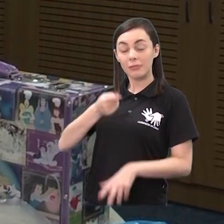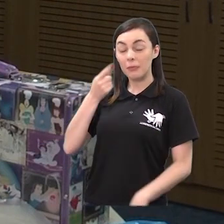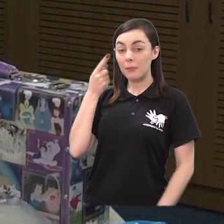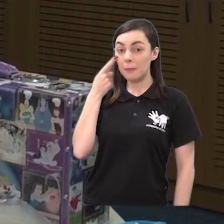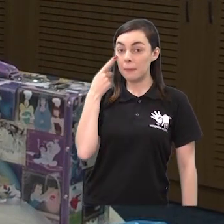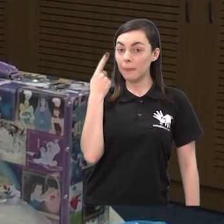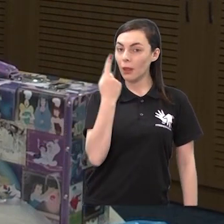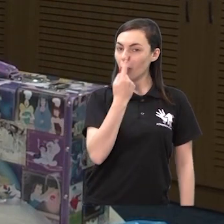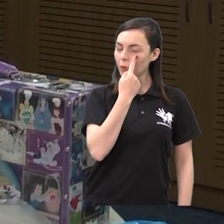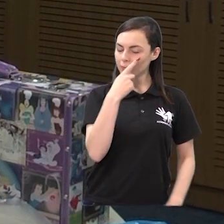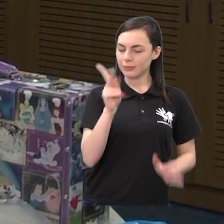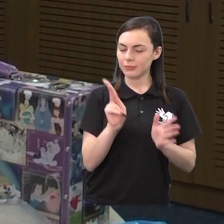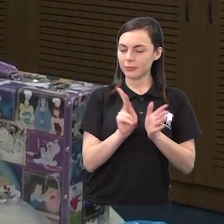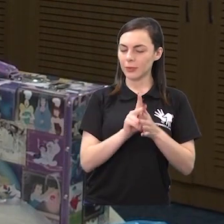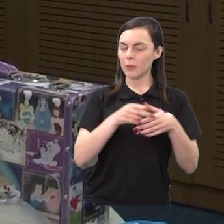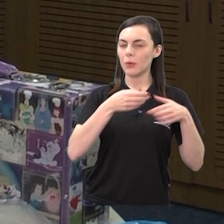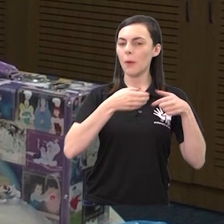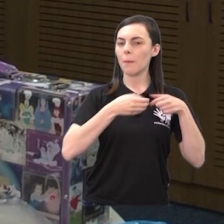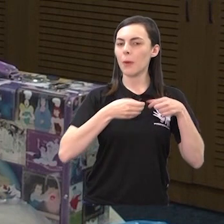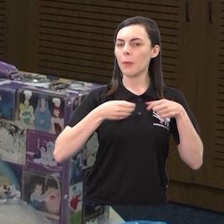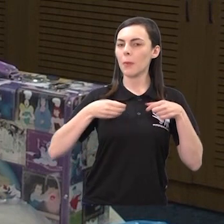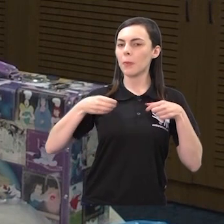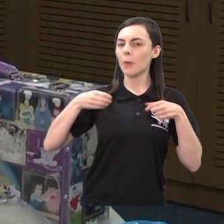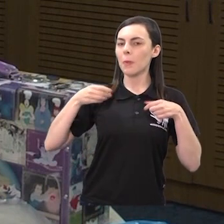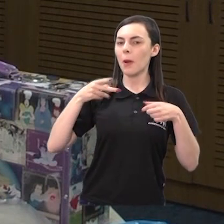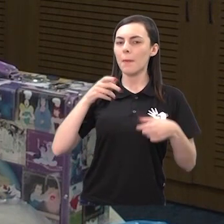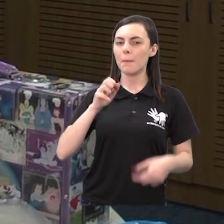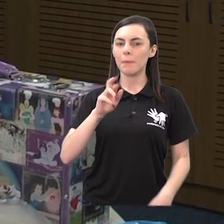os olhos de pérolas